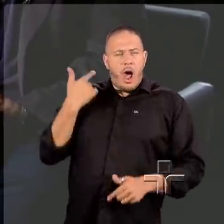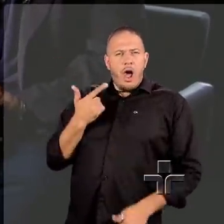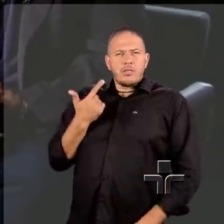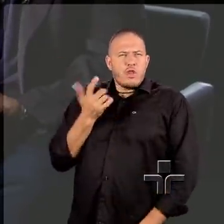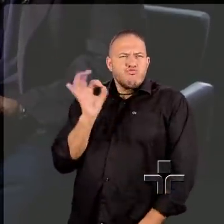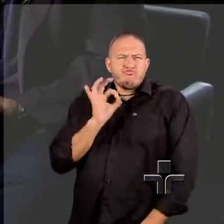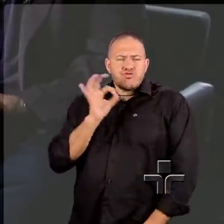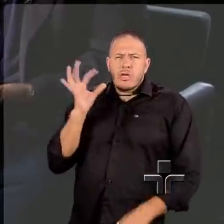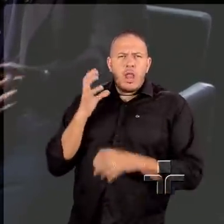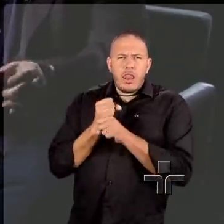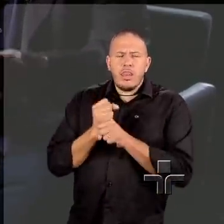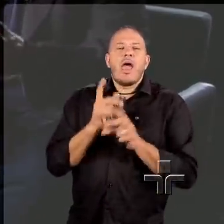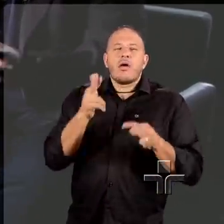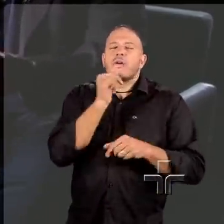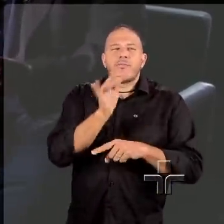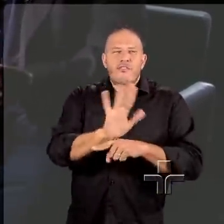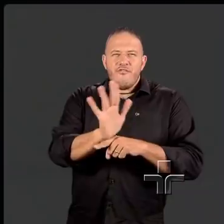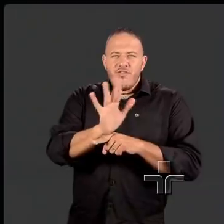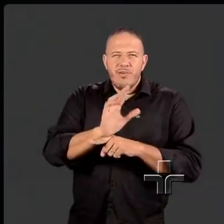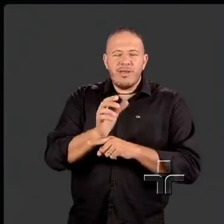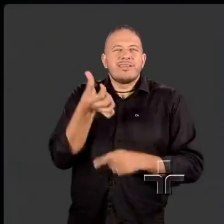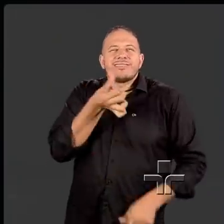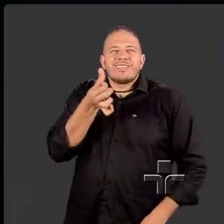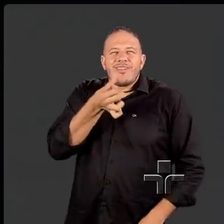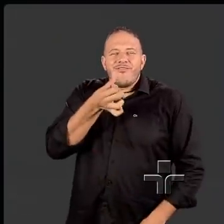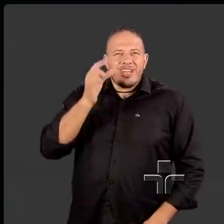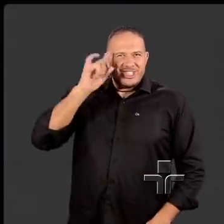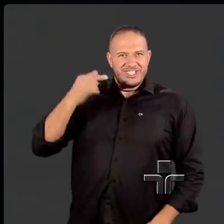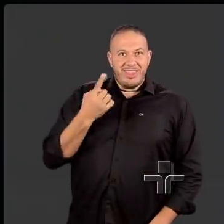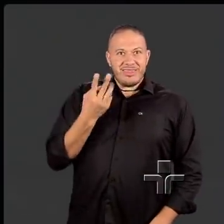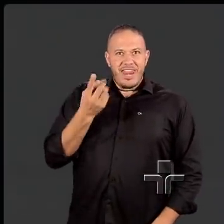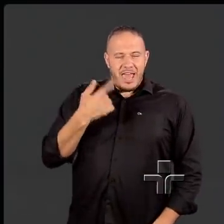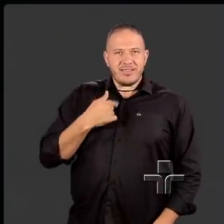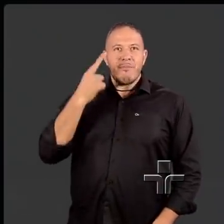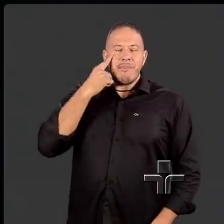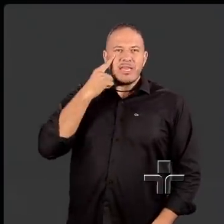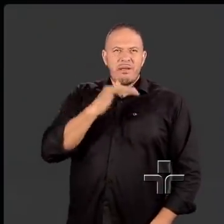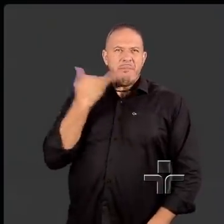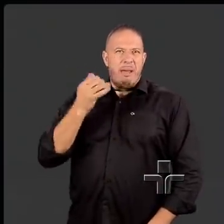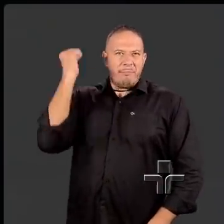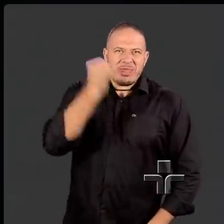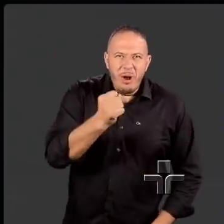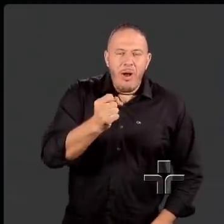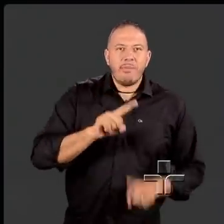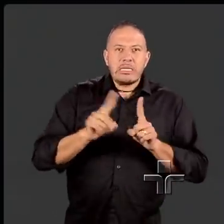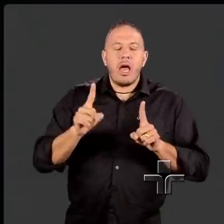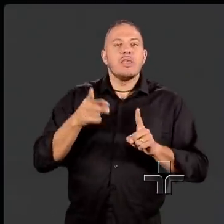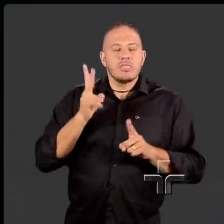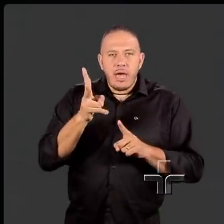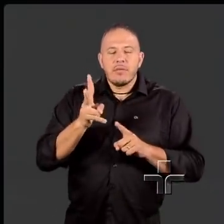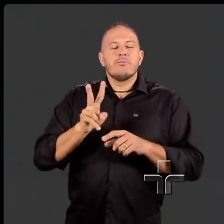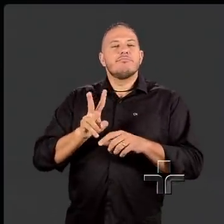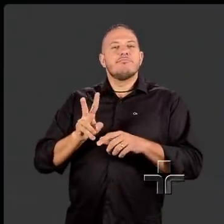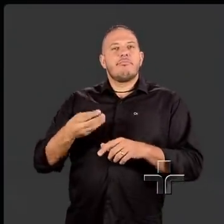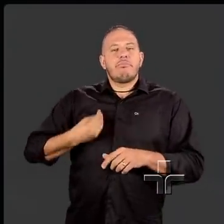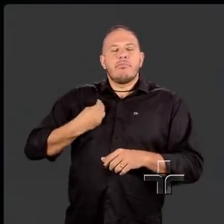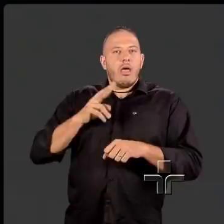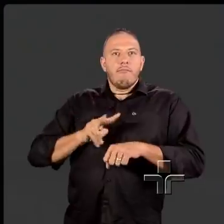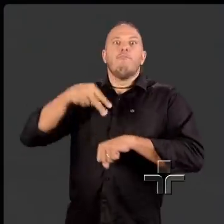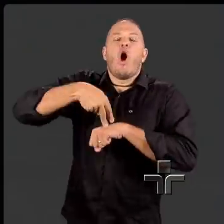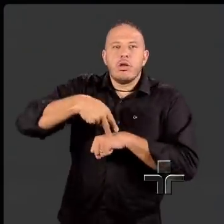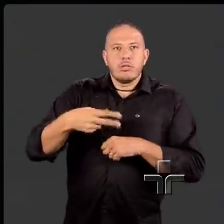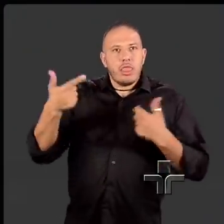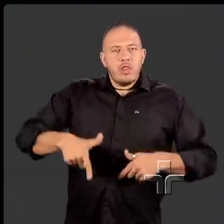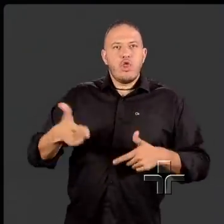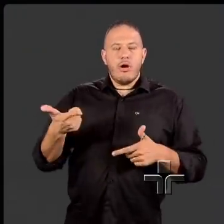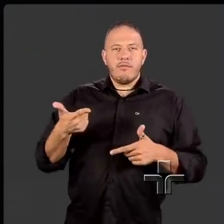há décadas. É como aquele filme do Jason. Você pensa que acabou, né, que matou, mas sempre tem um filme que ele vive e